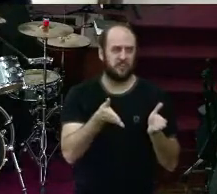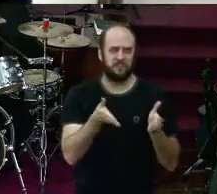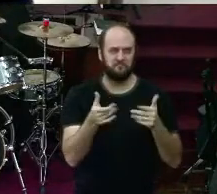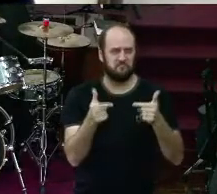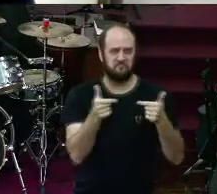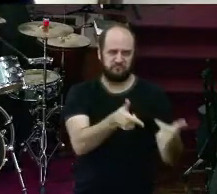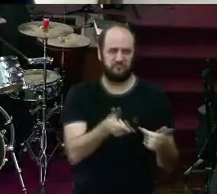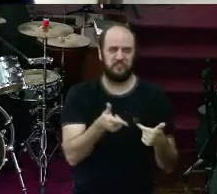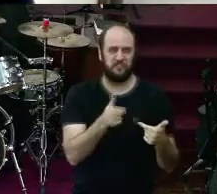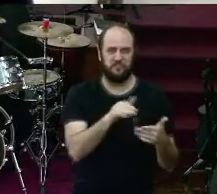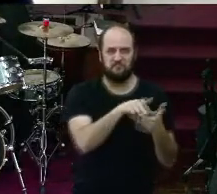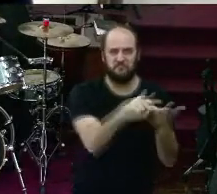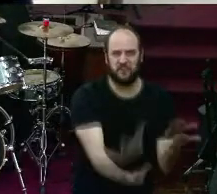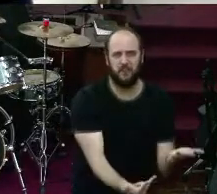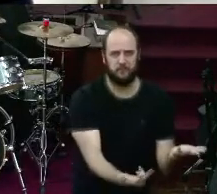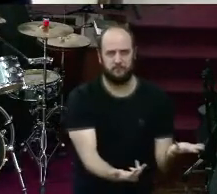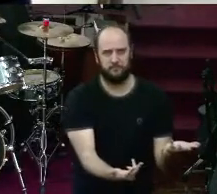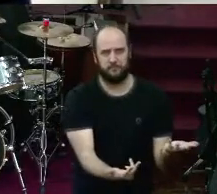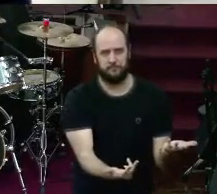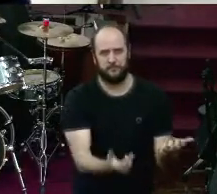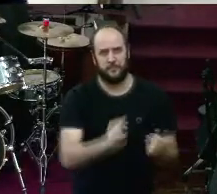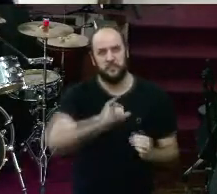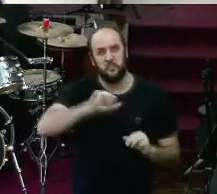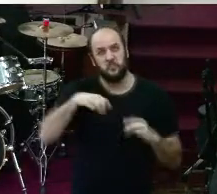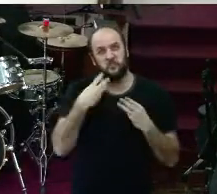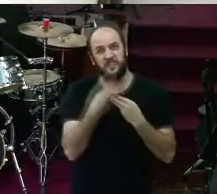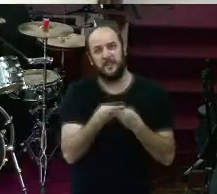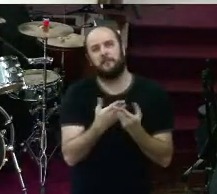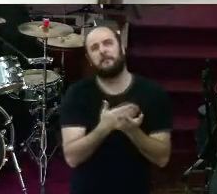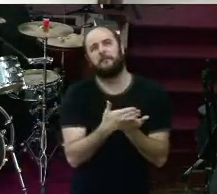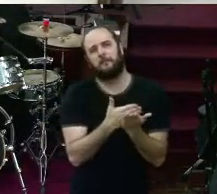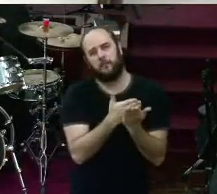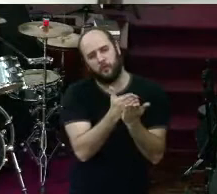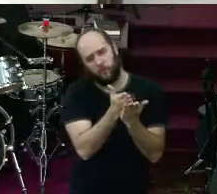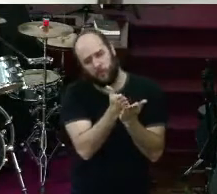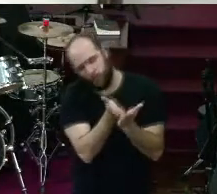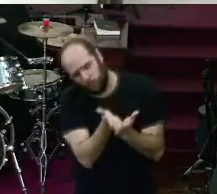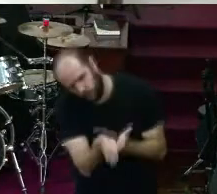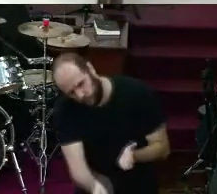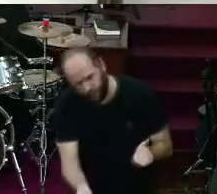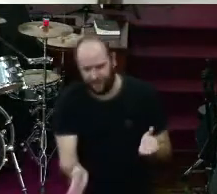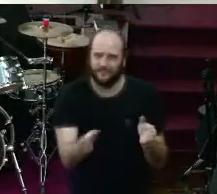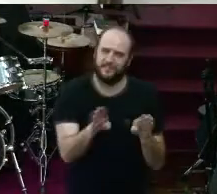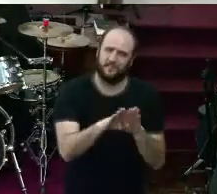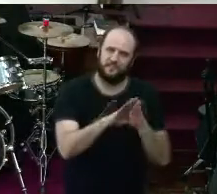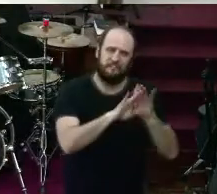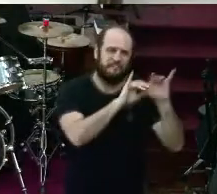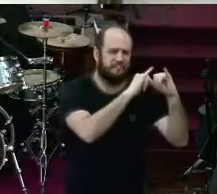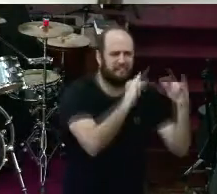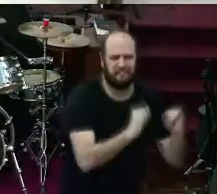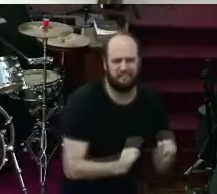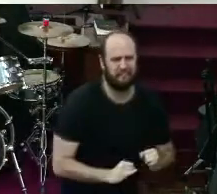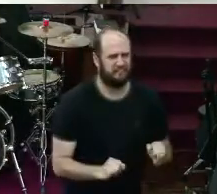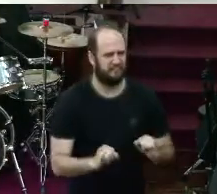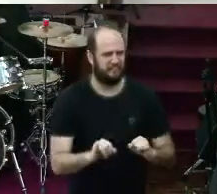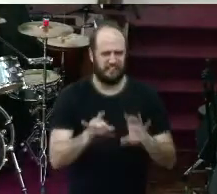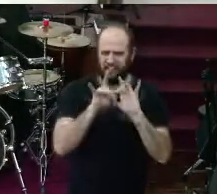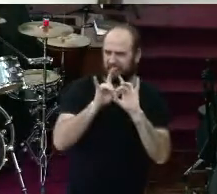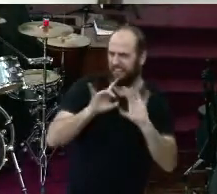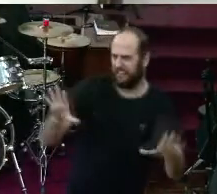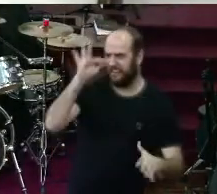norte, mas Judá infelizmente está indo na mesma direção de idolatria, de apostasia,